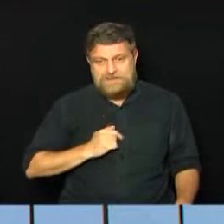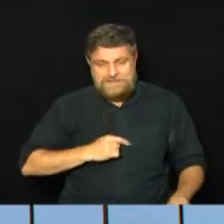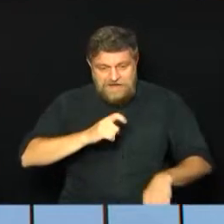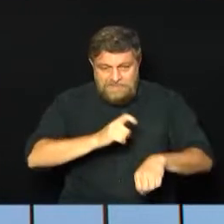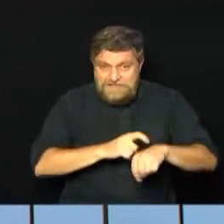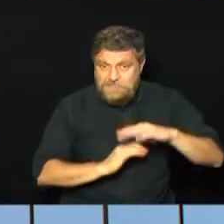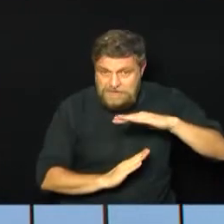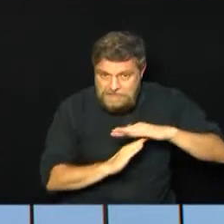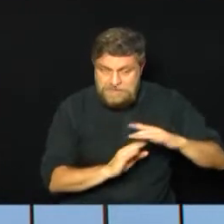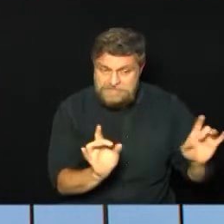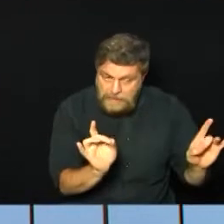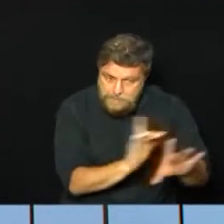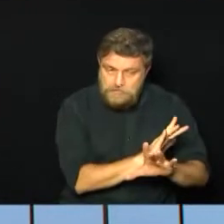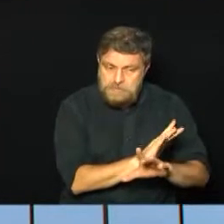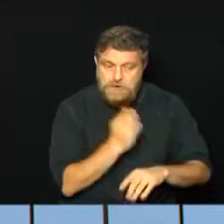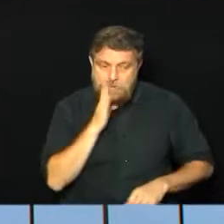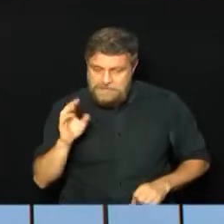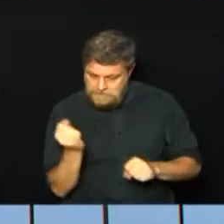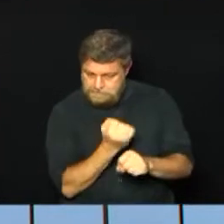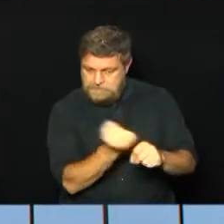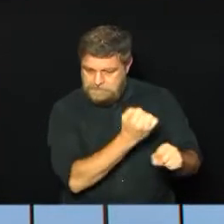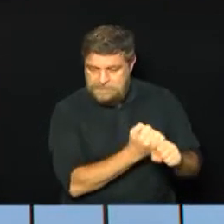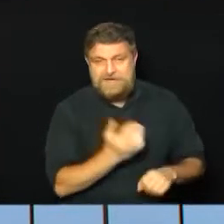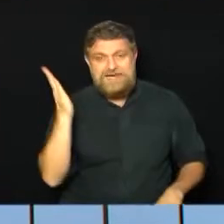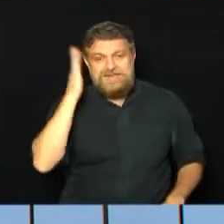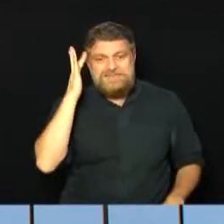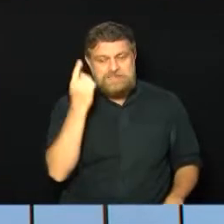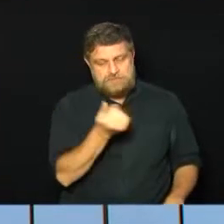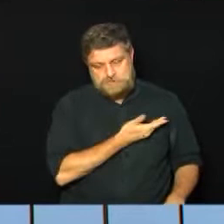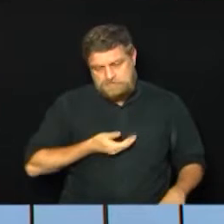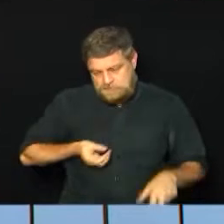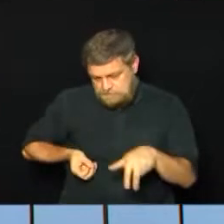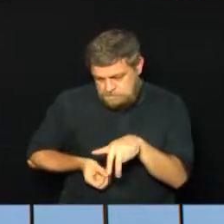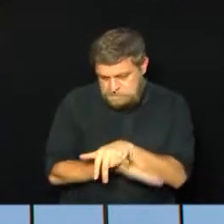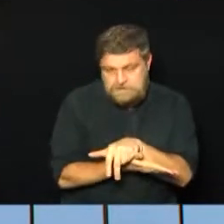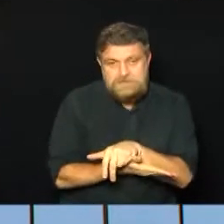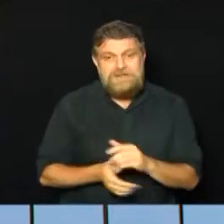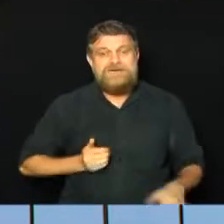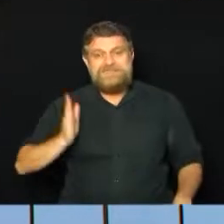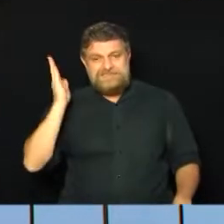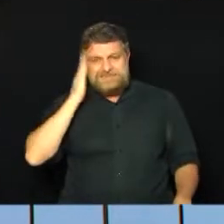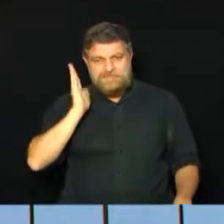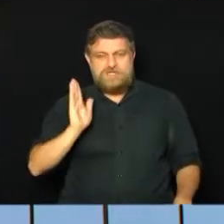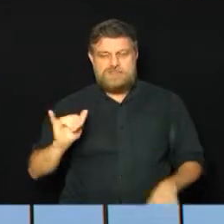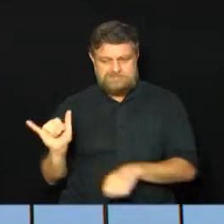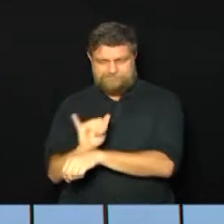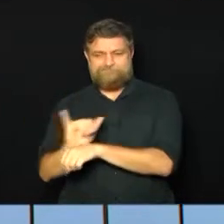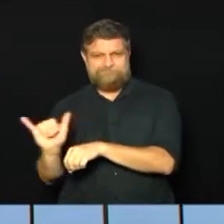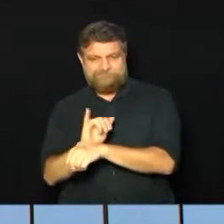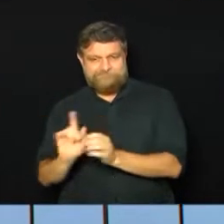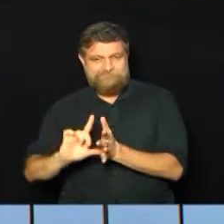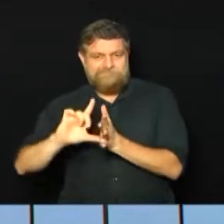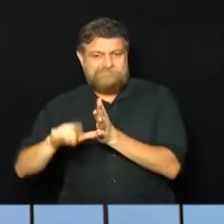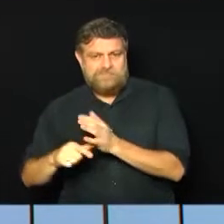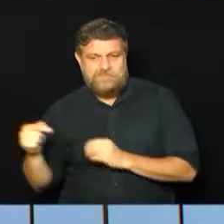prazo. Exatamente. E aí, claro, a gente sabe que a corrupção, às vezes isso é até feito de caso pensado para depois você